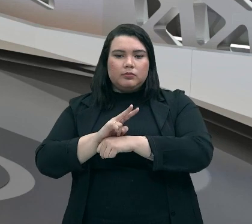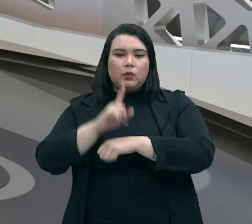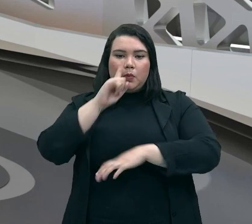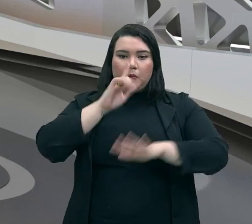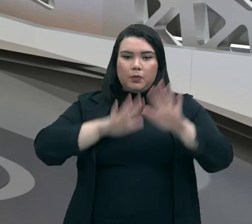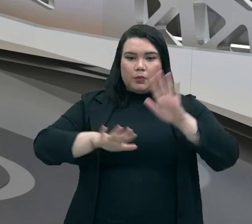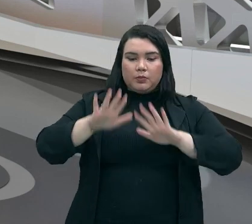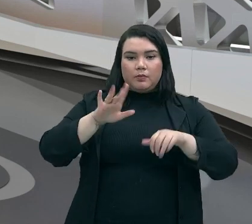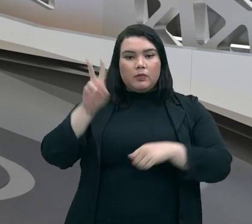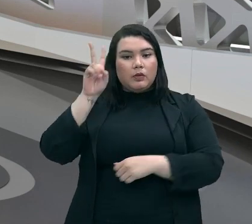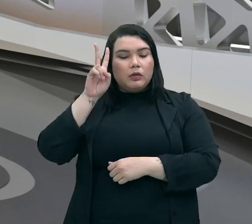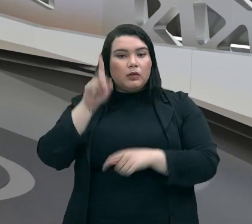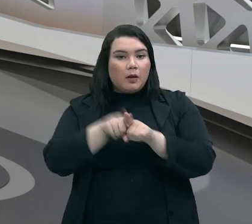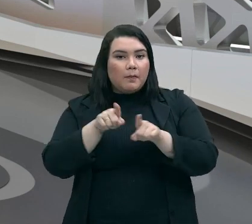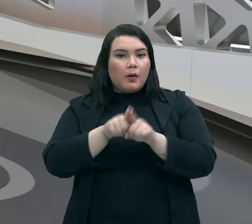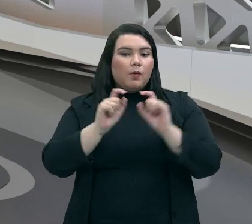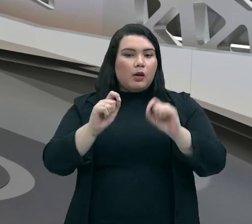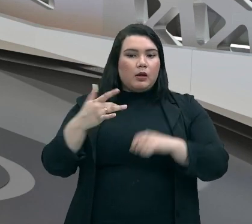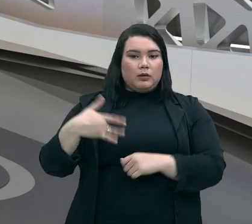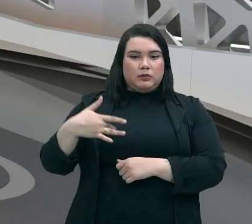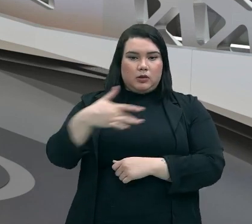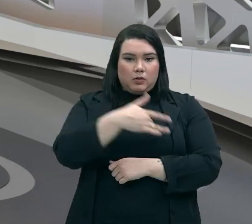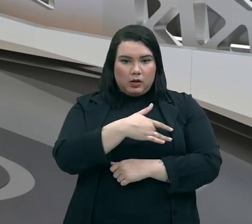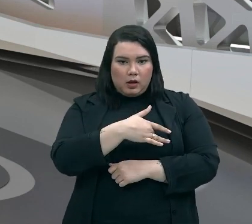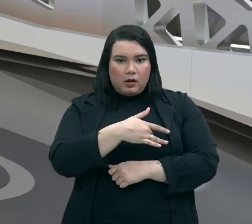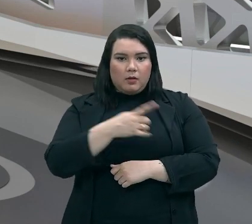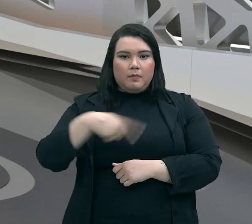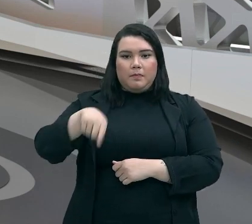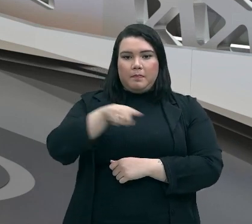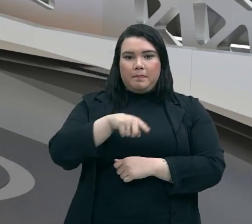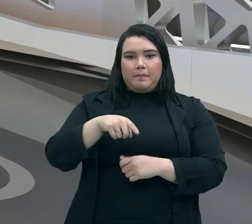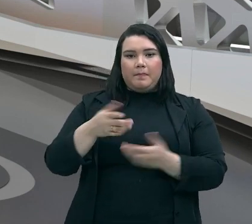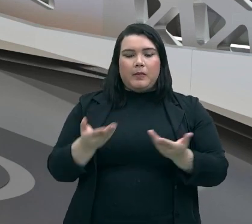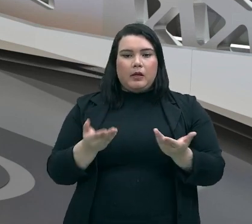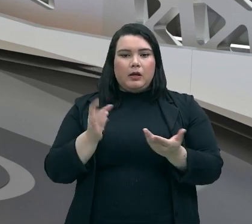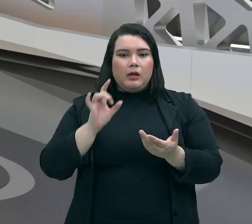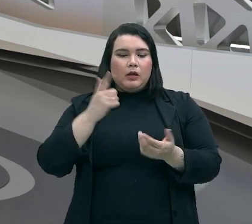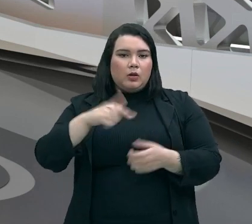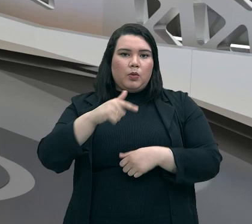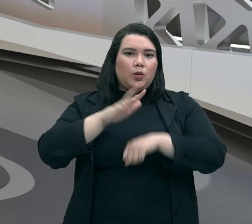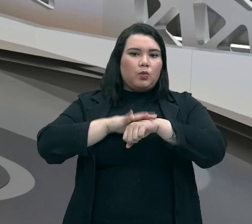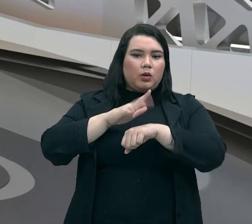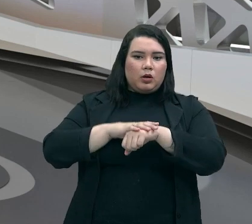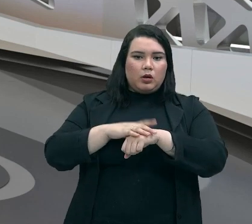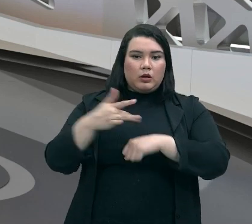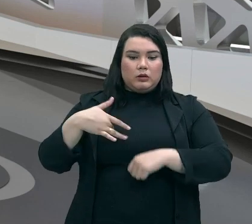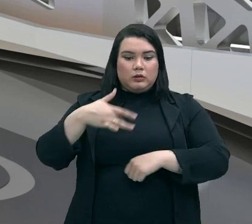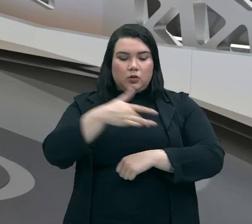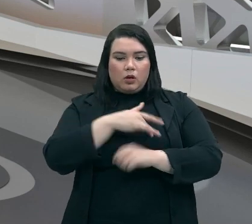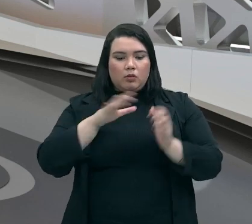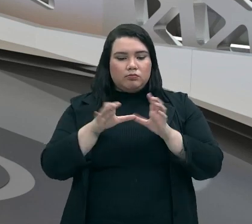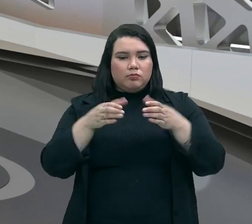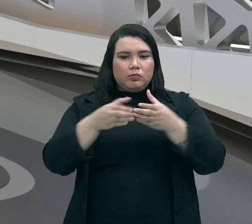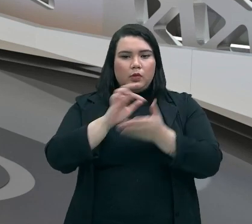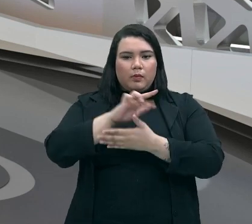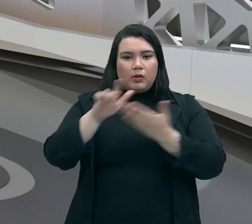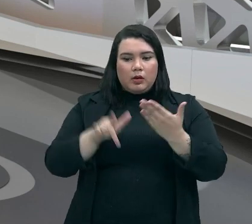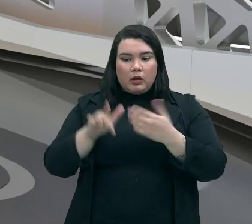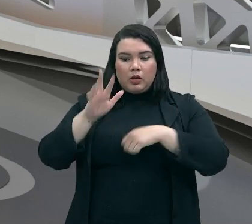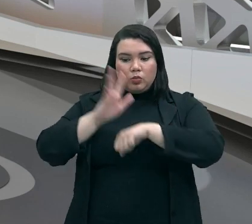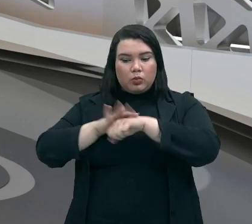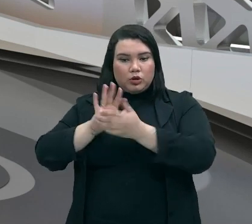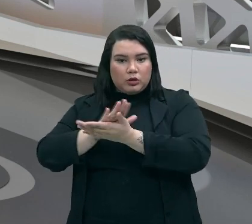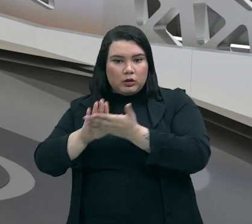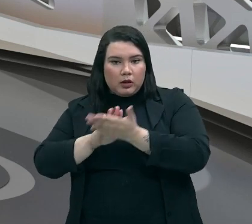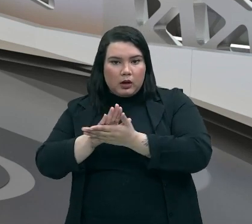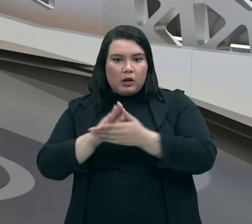né, gente? E lembrando, ser saudável não quer dizer que você não está doente. Ser saudável é um conjunto de você não estar doente e